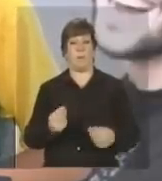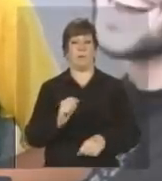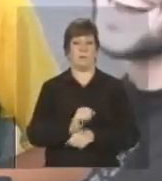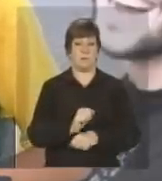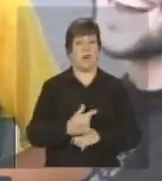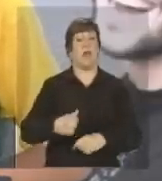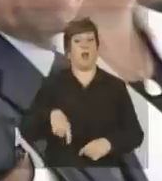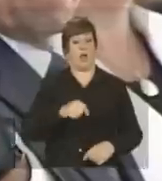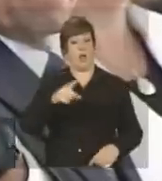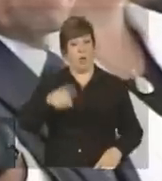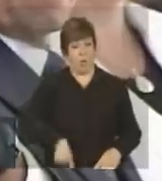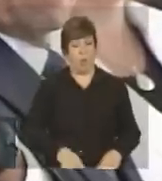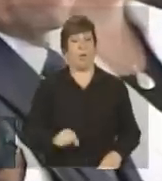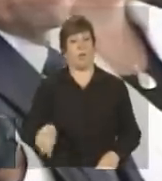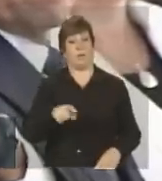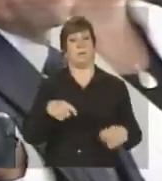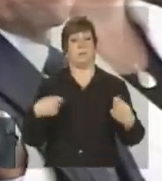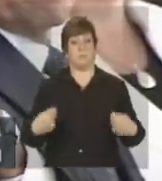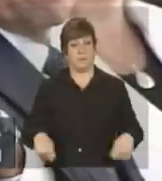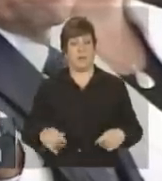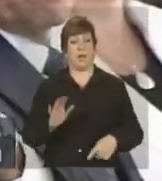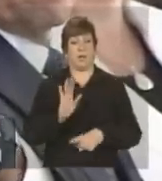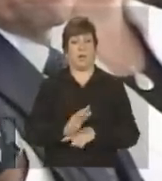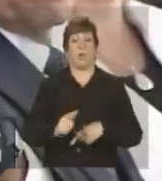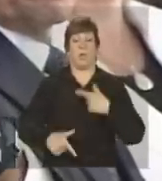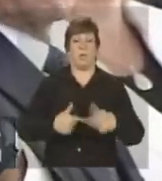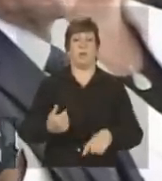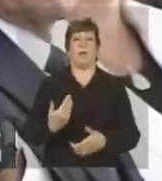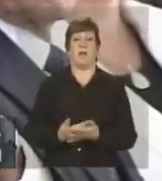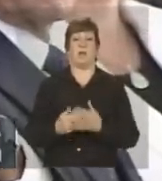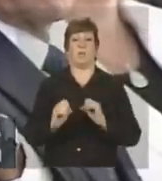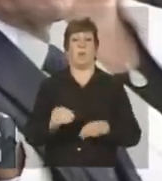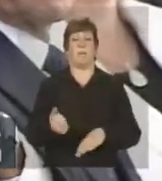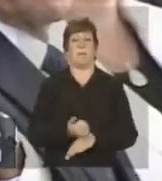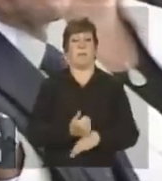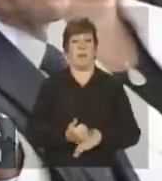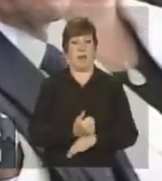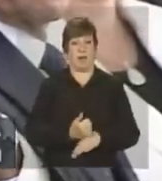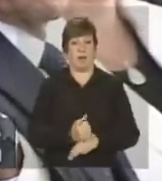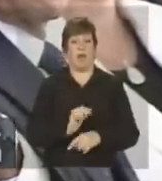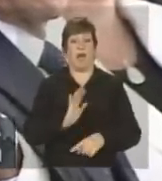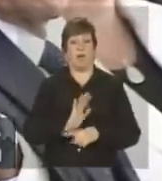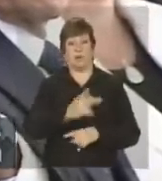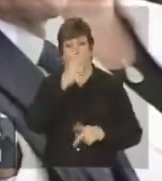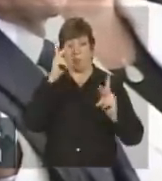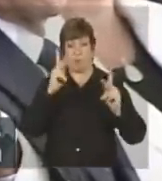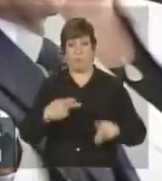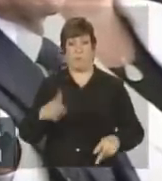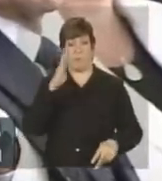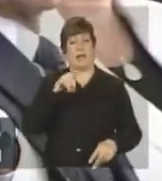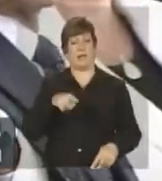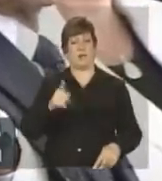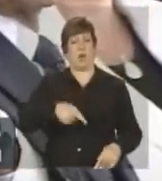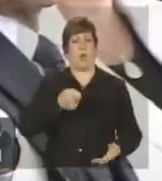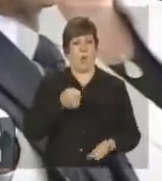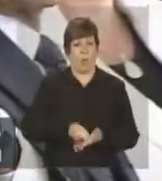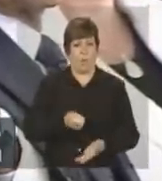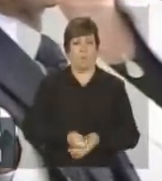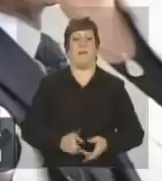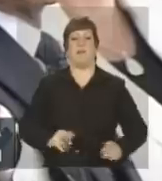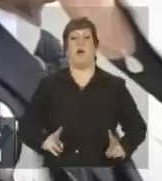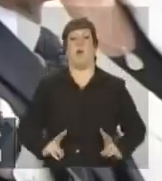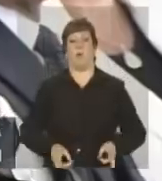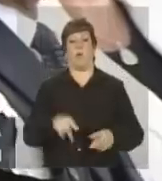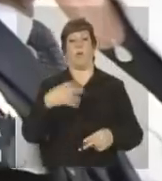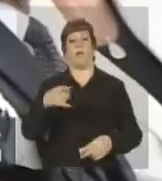quem muito pode e deve contribuir com a luta por uma educação melhor, uma educação que sirva ao povo brasileiro, e que essa cobrança continuará após a